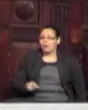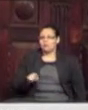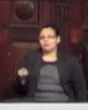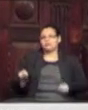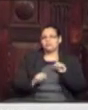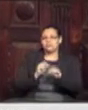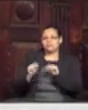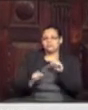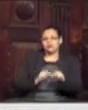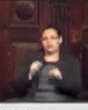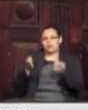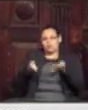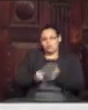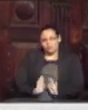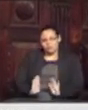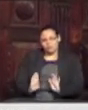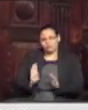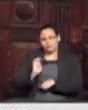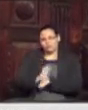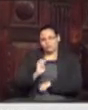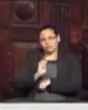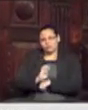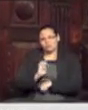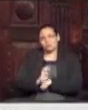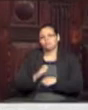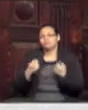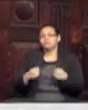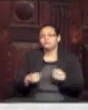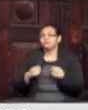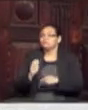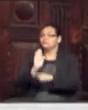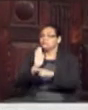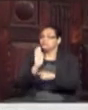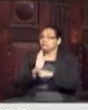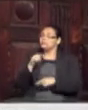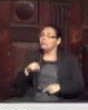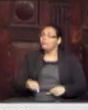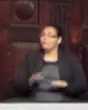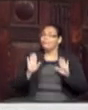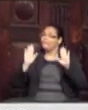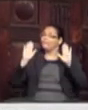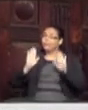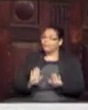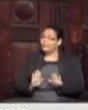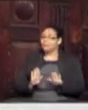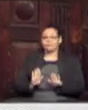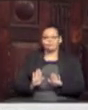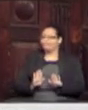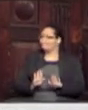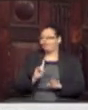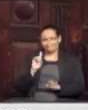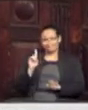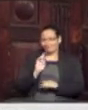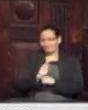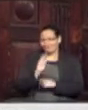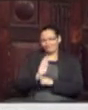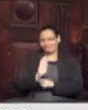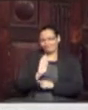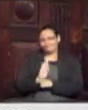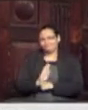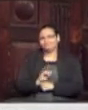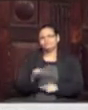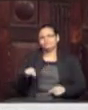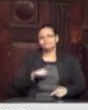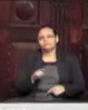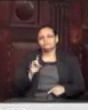que nasceram nesse Estado e que deveriam defendê-lo, mas não defendem.